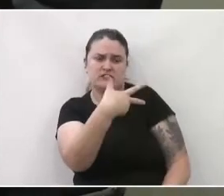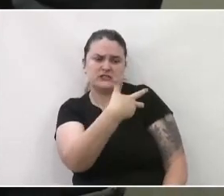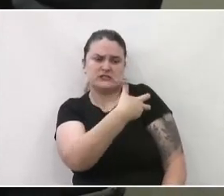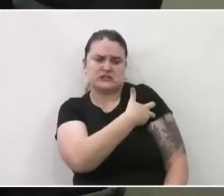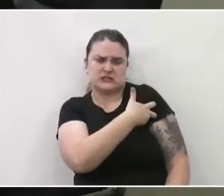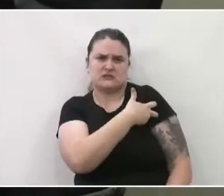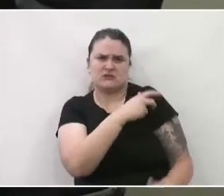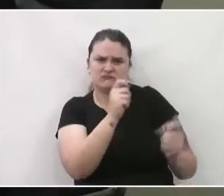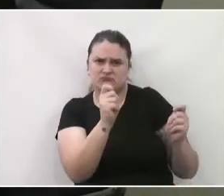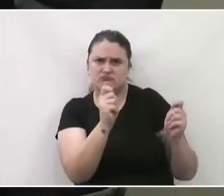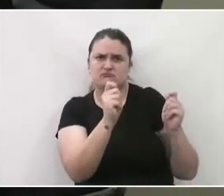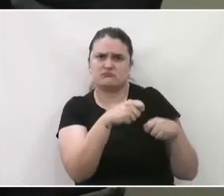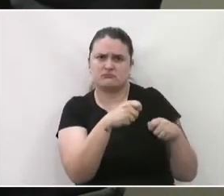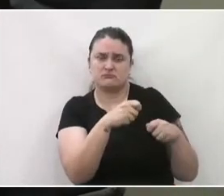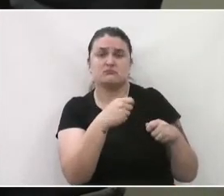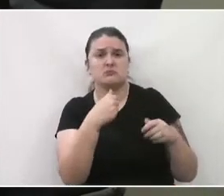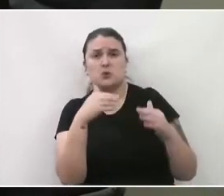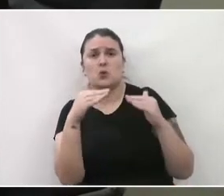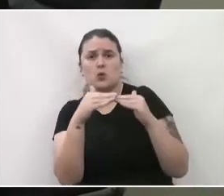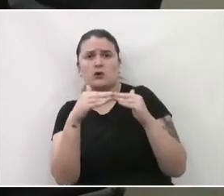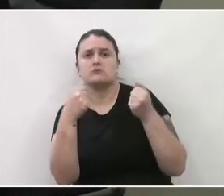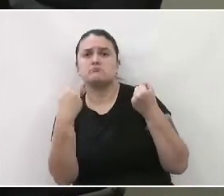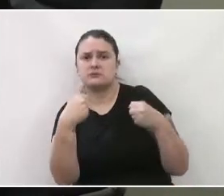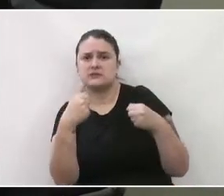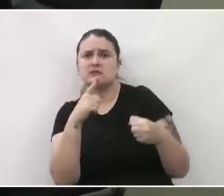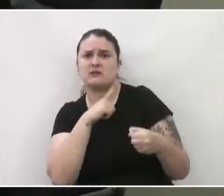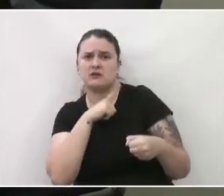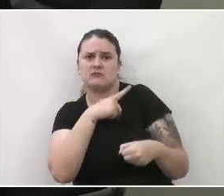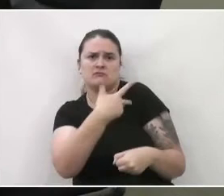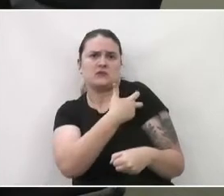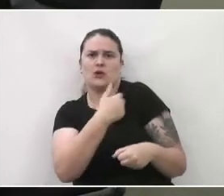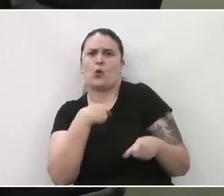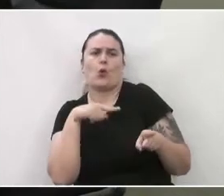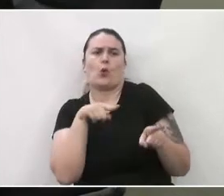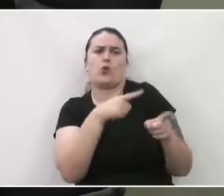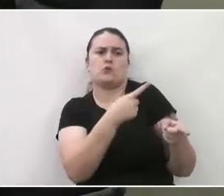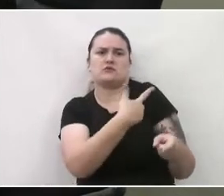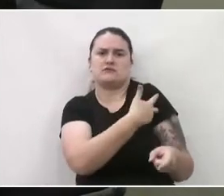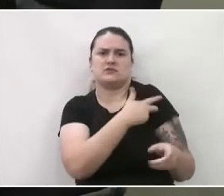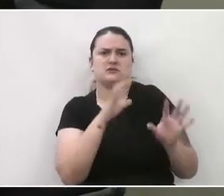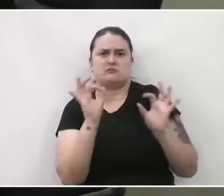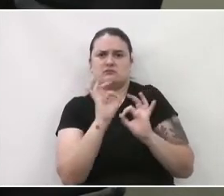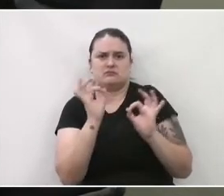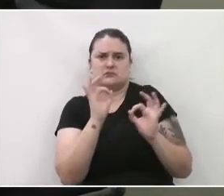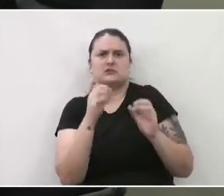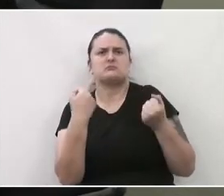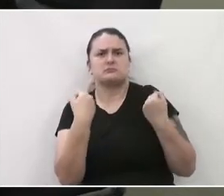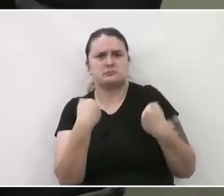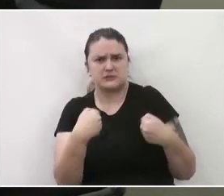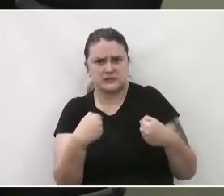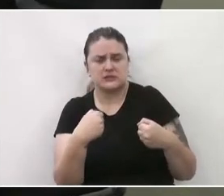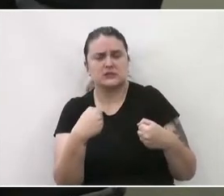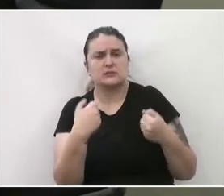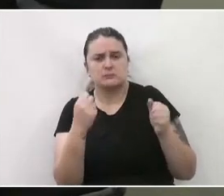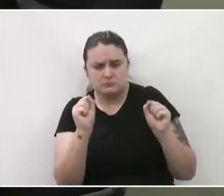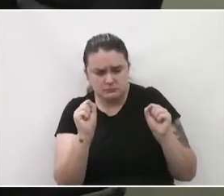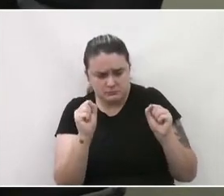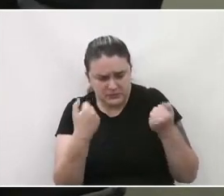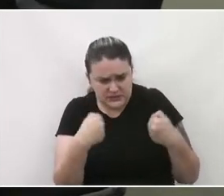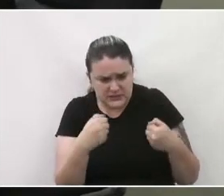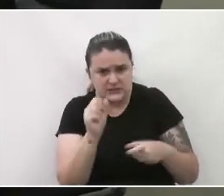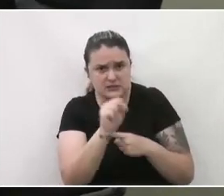coisa eficácia, eu concordo que tem que ter vacinação. Eu não sou contra a vacina. Tem que vacinar? Vamos vacinar.